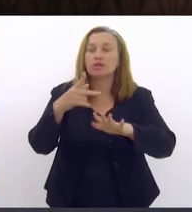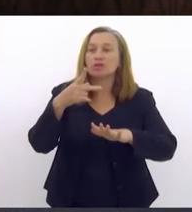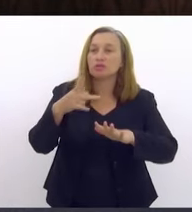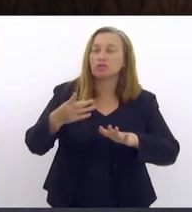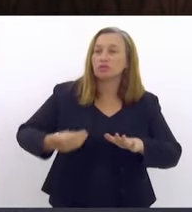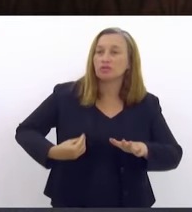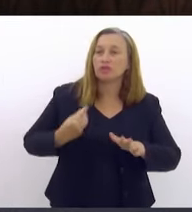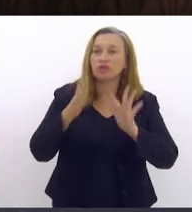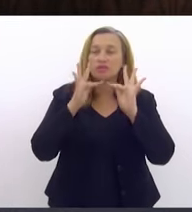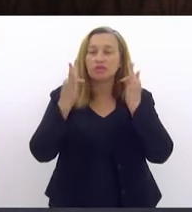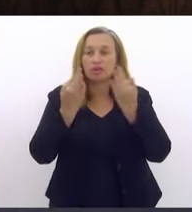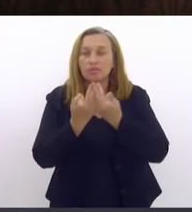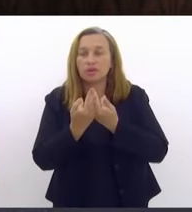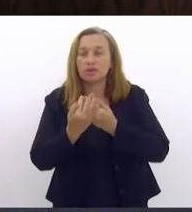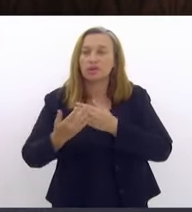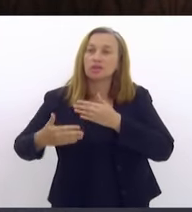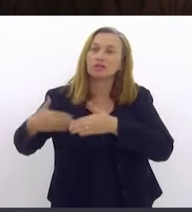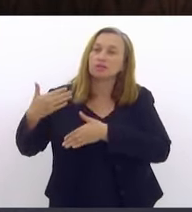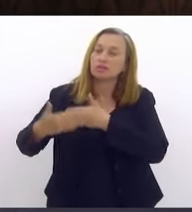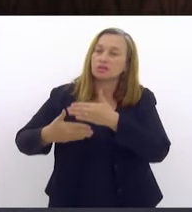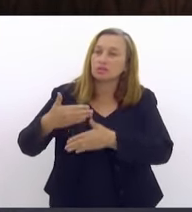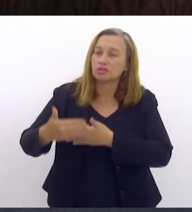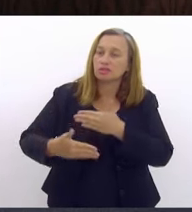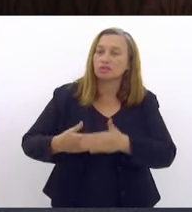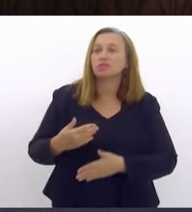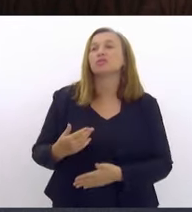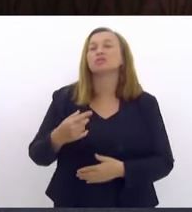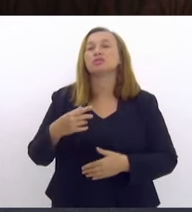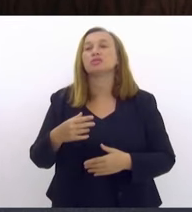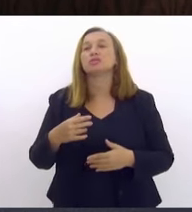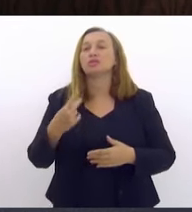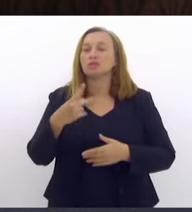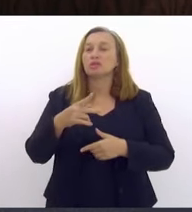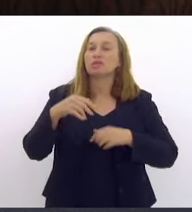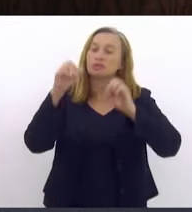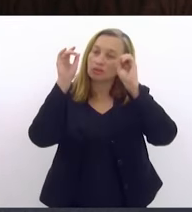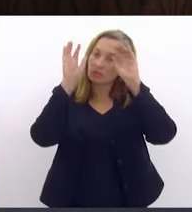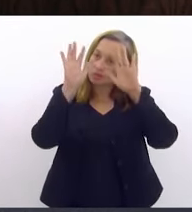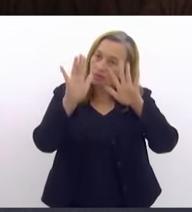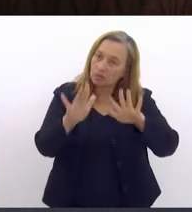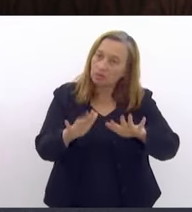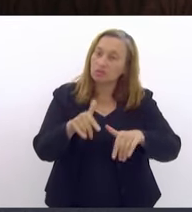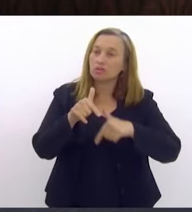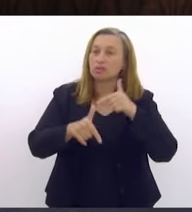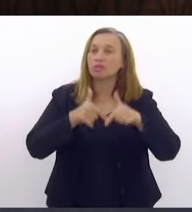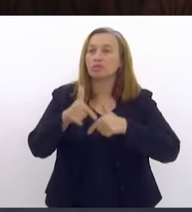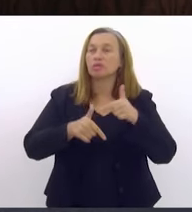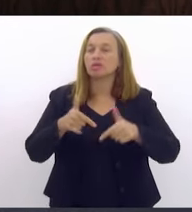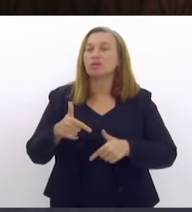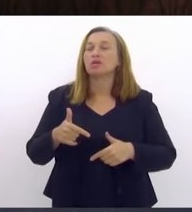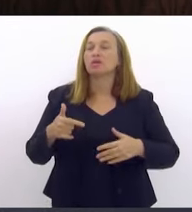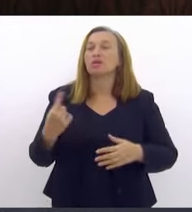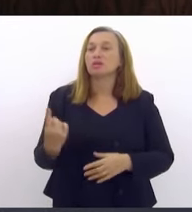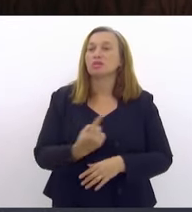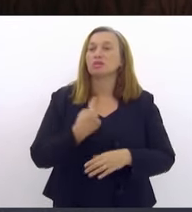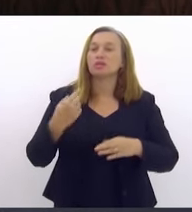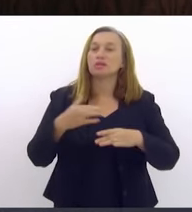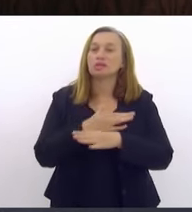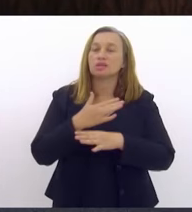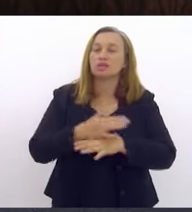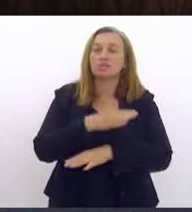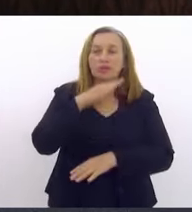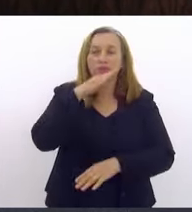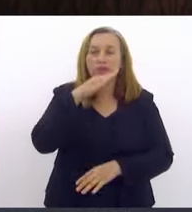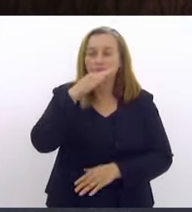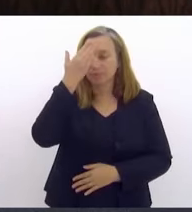família, que Deus abençoe a sua trajetória, que Deus abençoe o seu mandato, que Deus abençoe a nossa querida Mangaratiba. Obrigado,